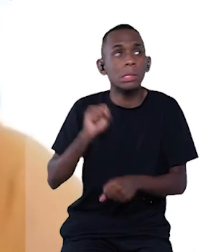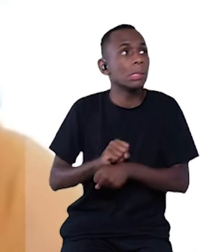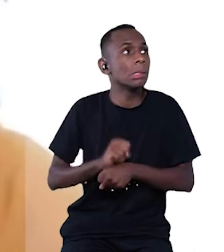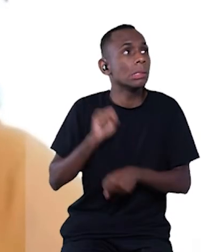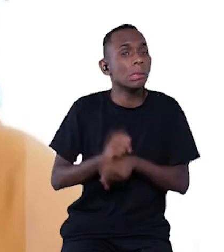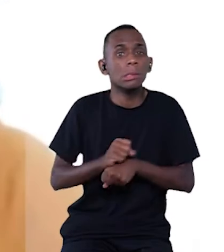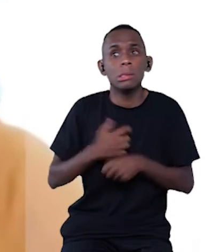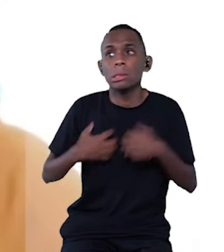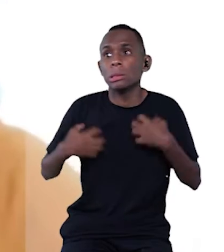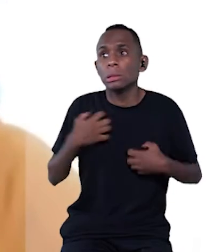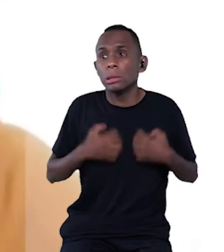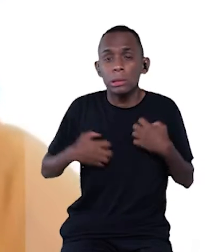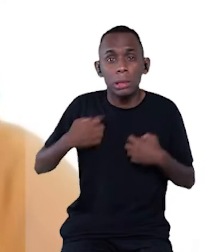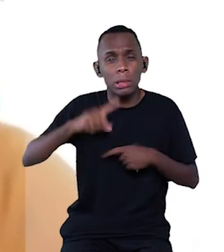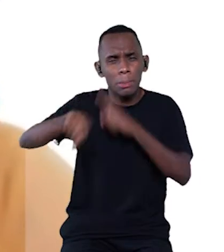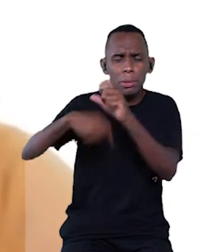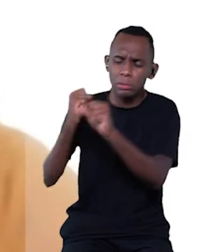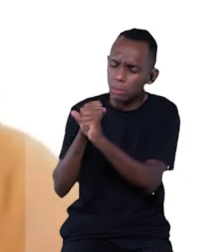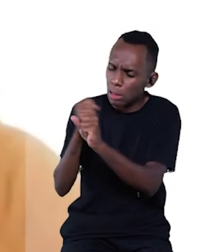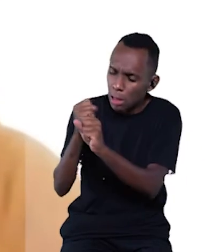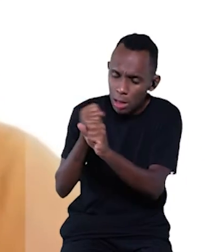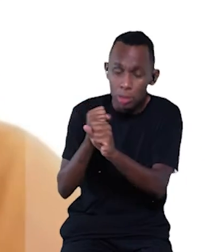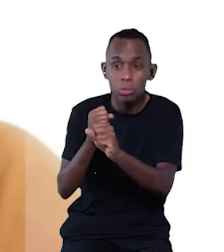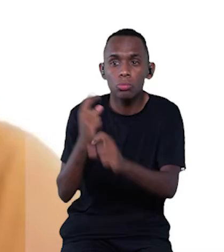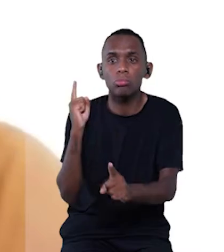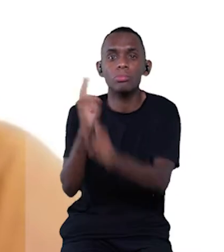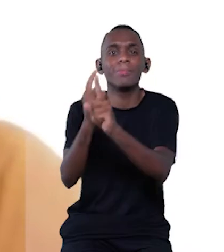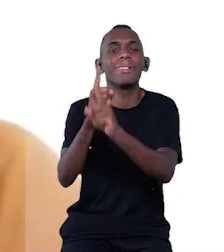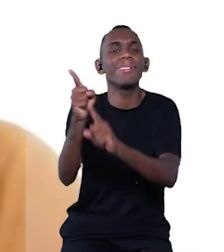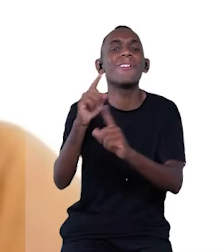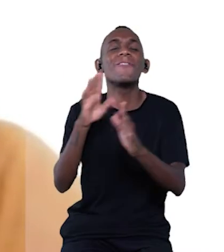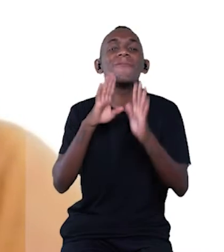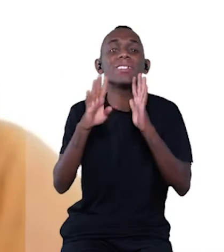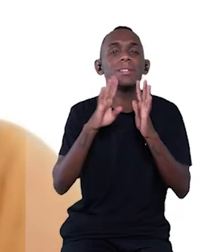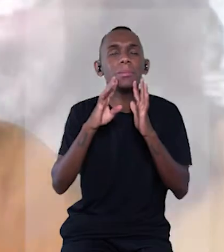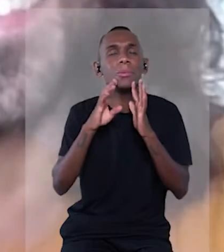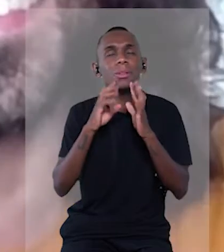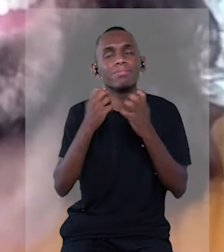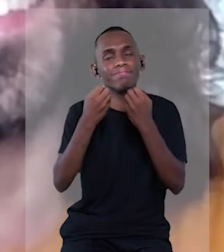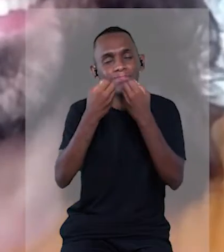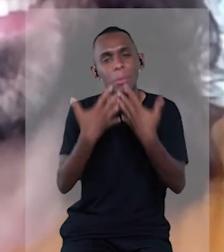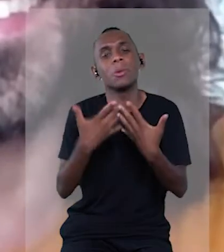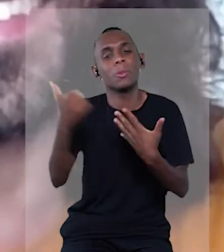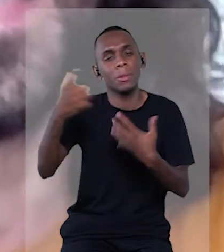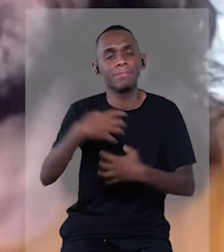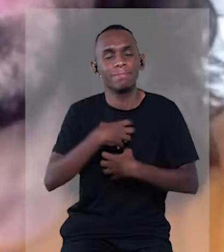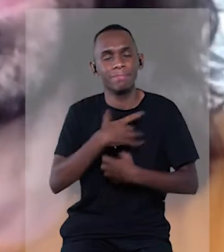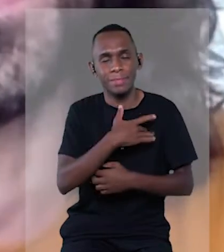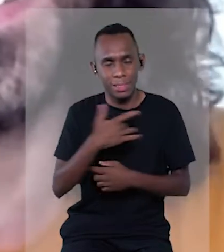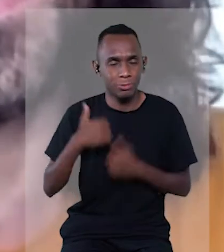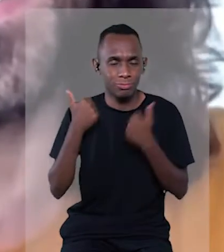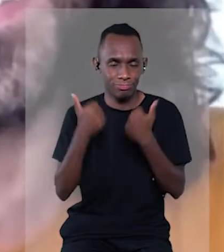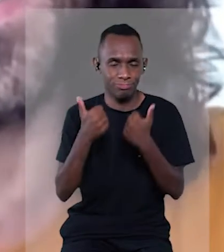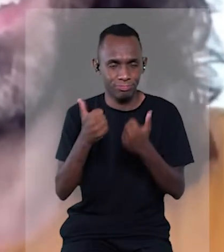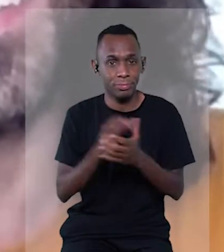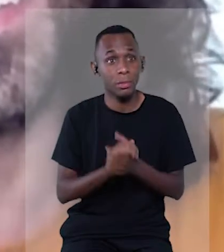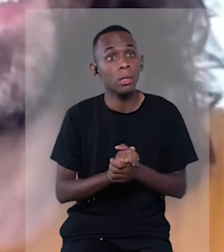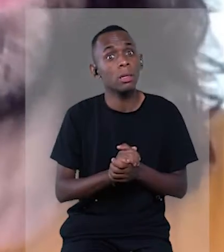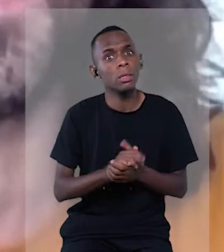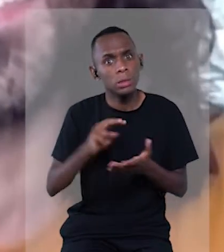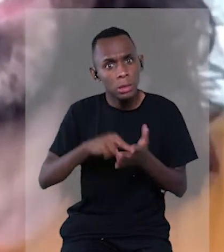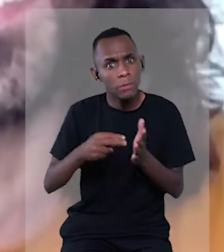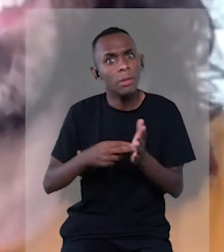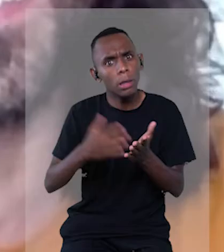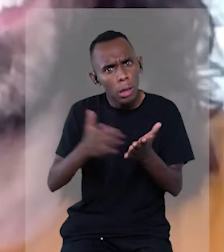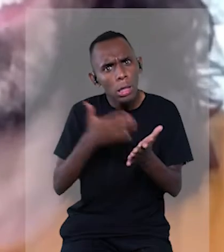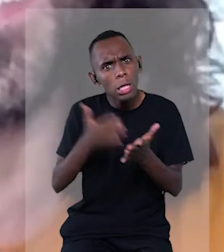sociais, eu consegui encontrar ela no Facebook, e tá tudo bem, graças a Deus. Nossa, olha que legal, isso dá até um livro, essas cartas que Não, você me- envia, né? Você